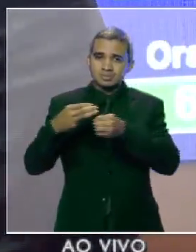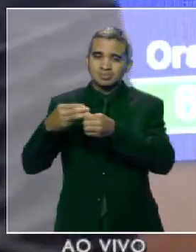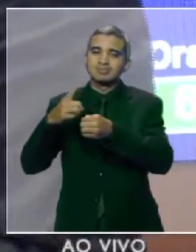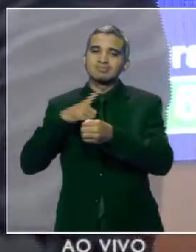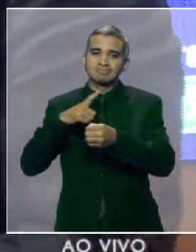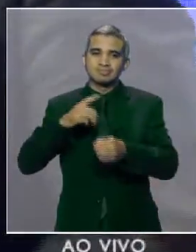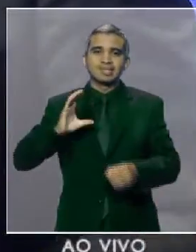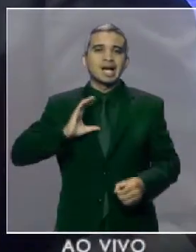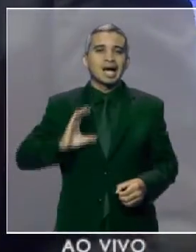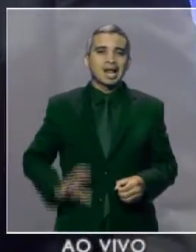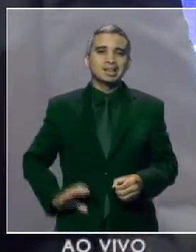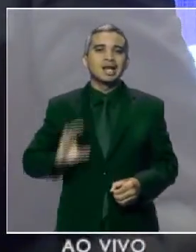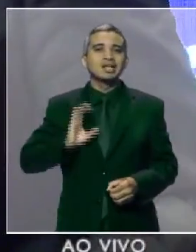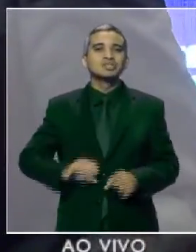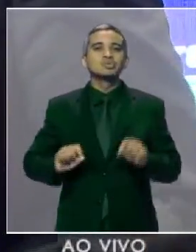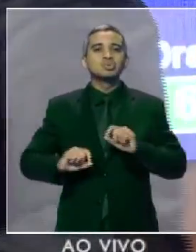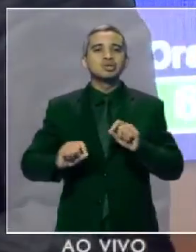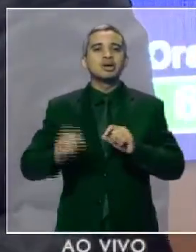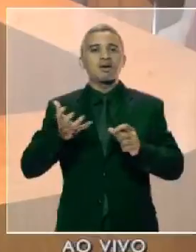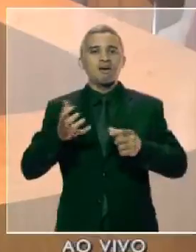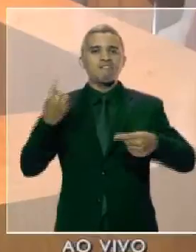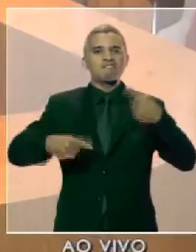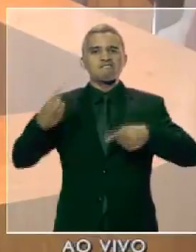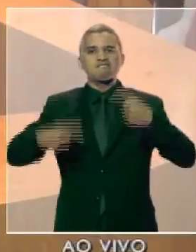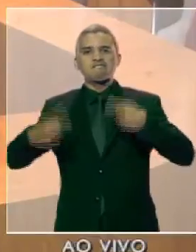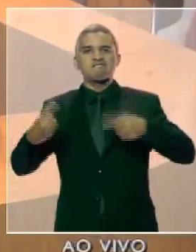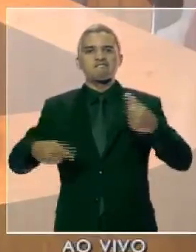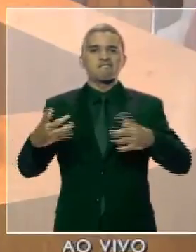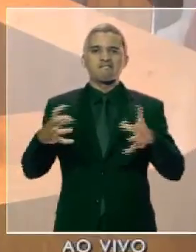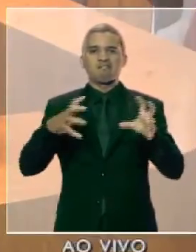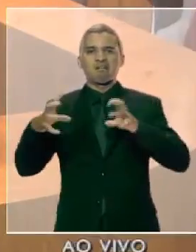você pode fazer, outros, infelizmente, não. Muito obrigado, senhor presidente.